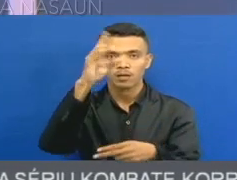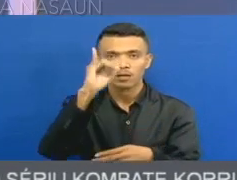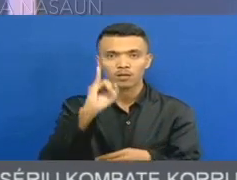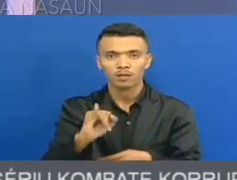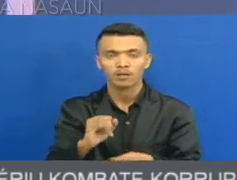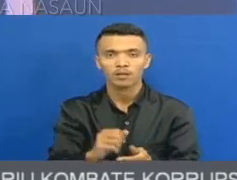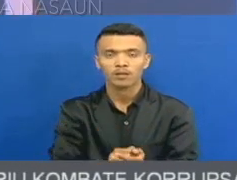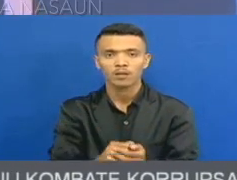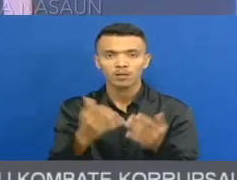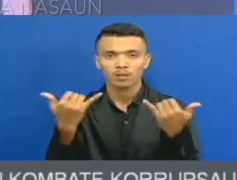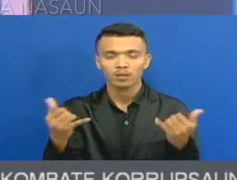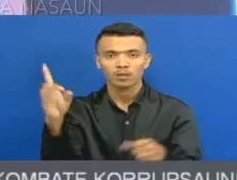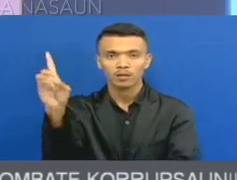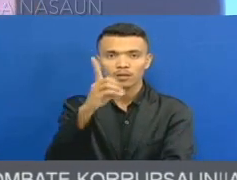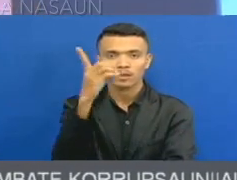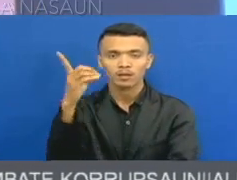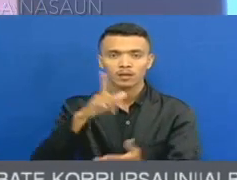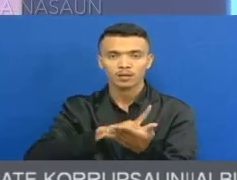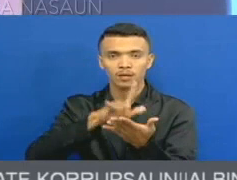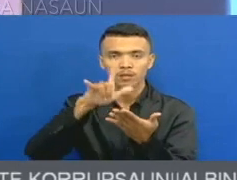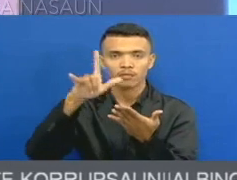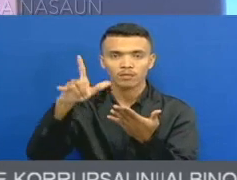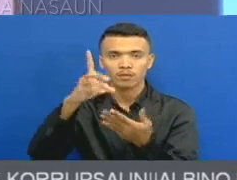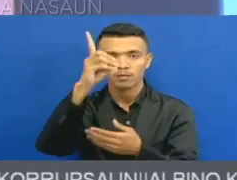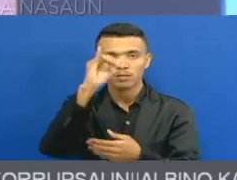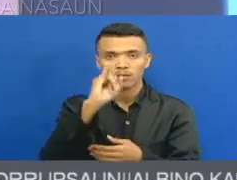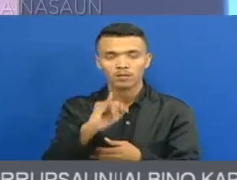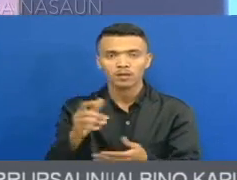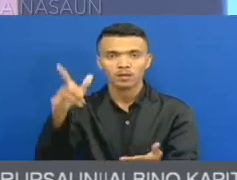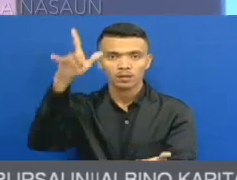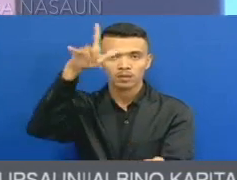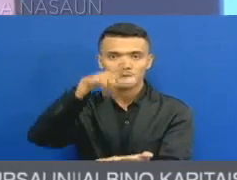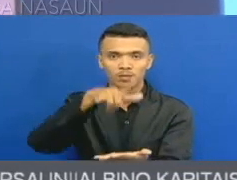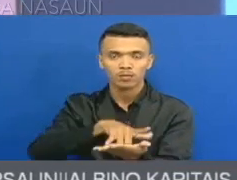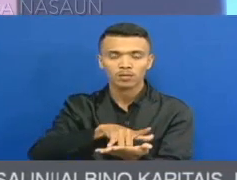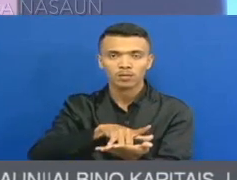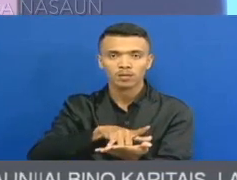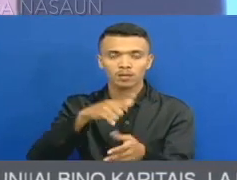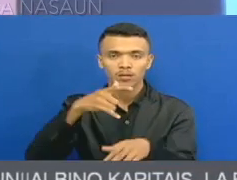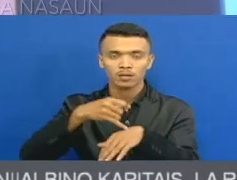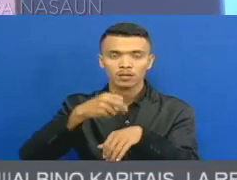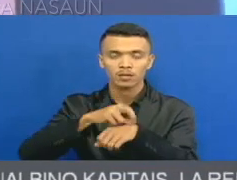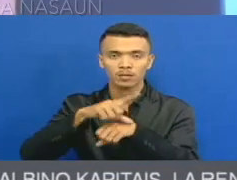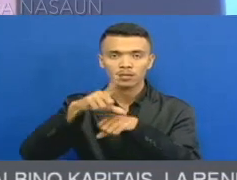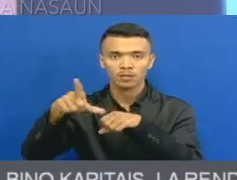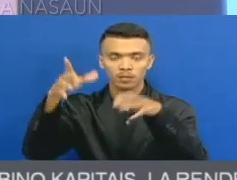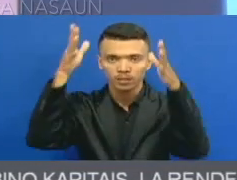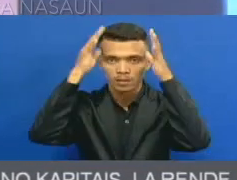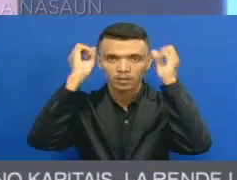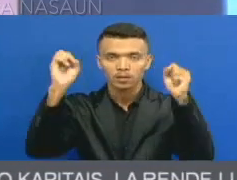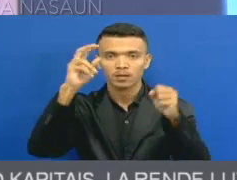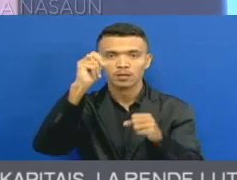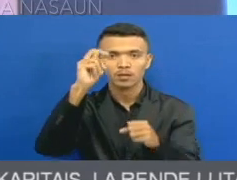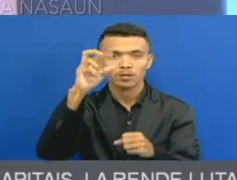o enda deri dene avion Aerodili tun iha itenia aeroporto internacional presidente Nicolau